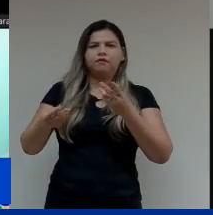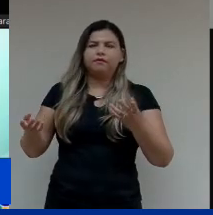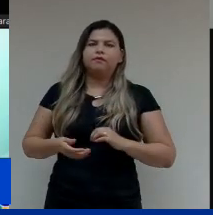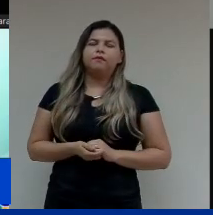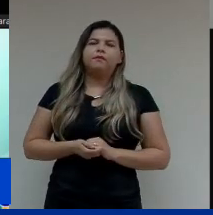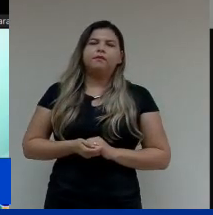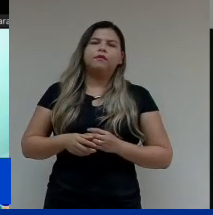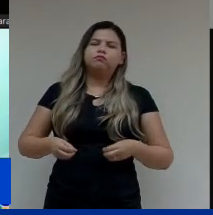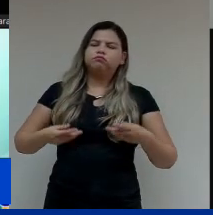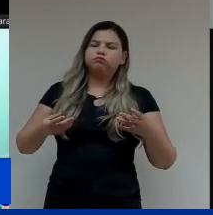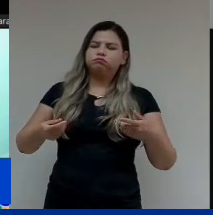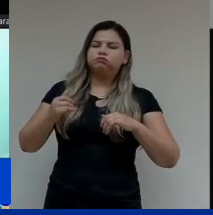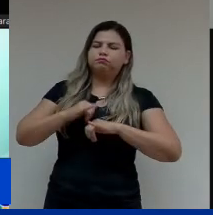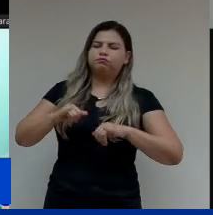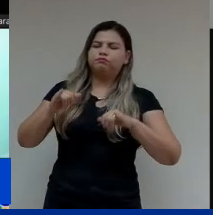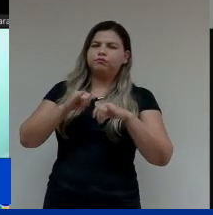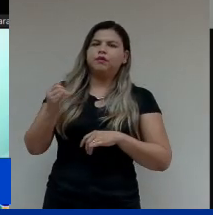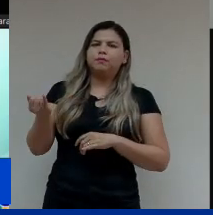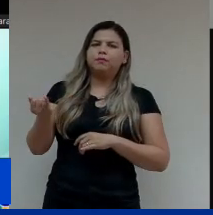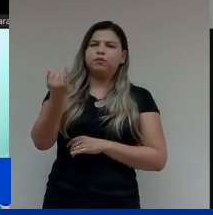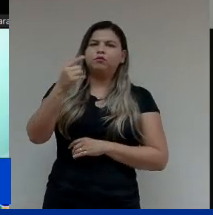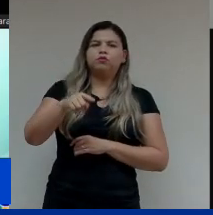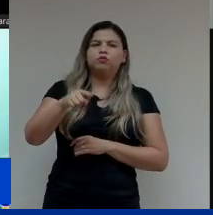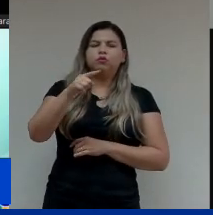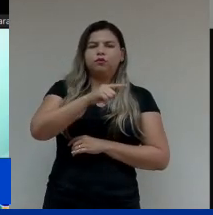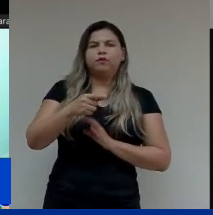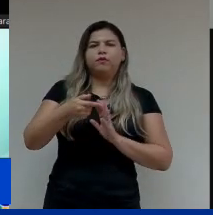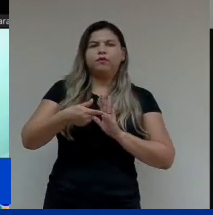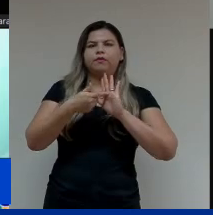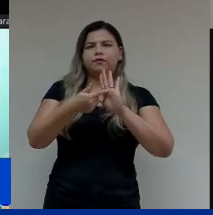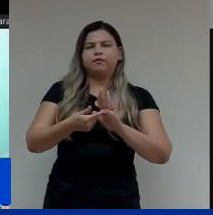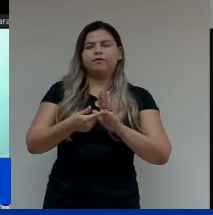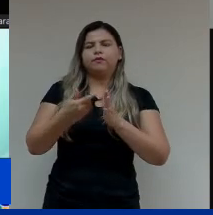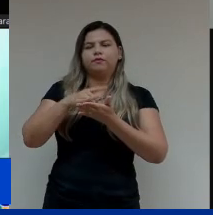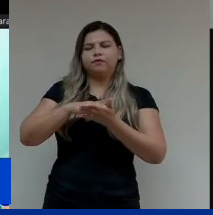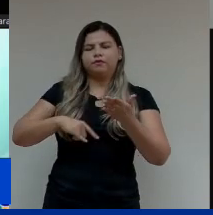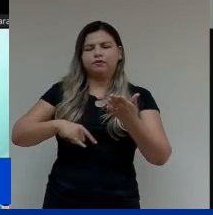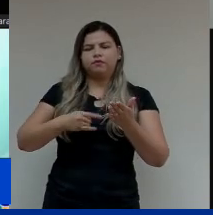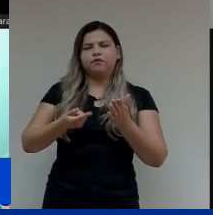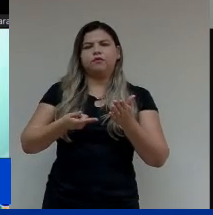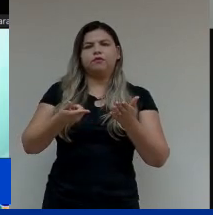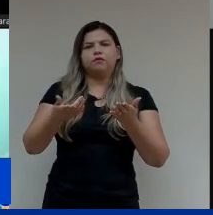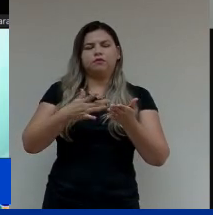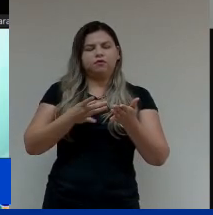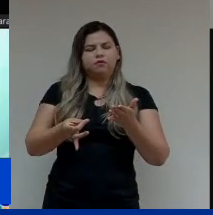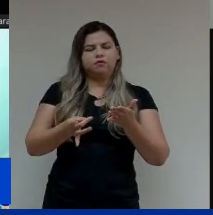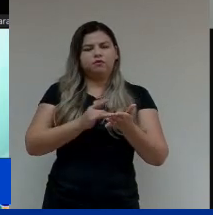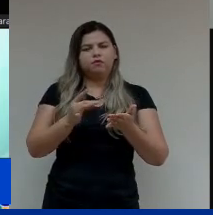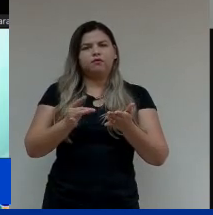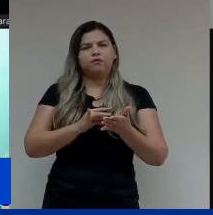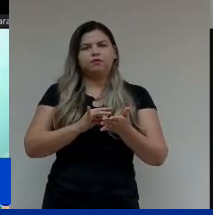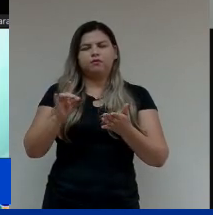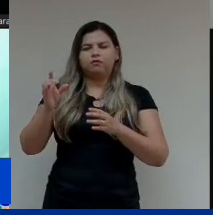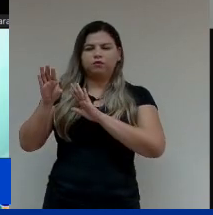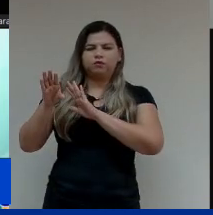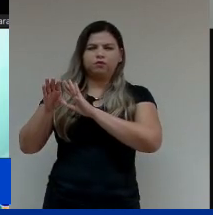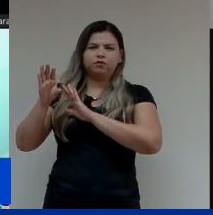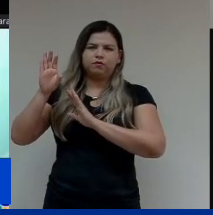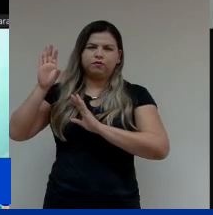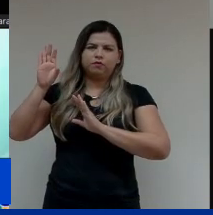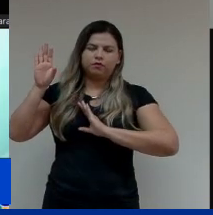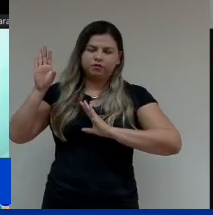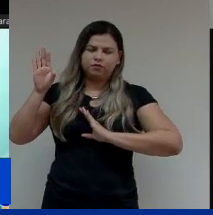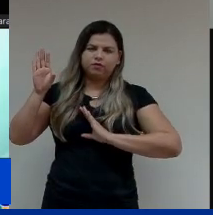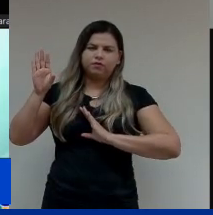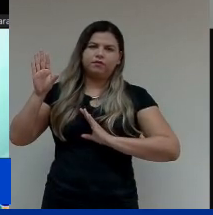publicidade, é necessário pontuar que as notas fiscais apresentadas pelo candidato estão em conformidade com o disposto no